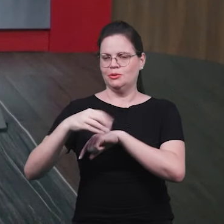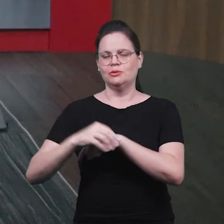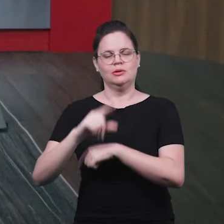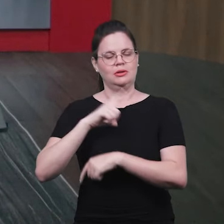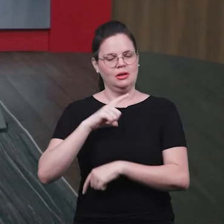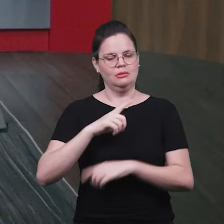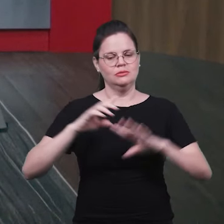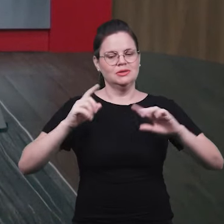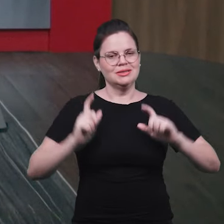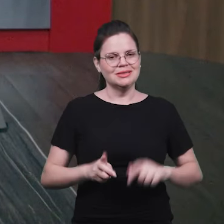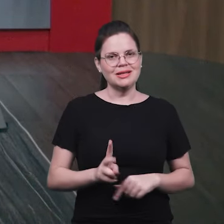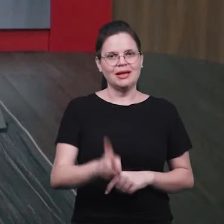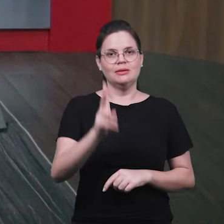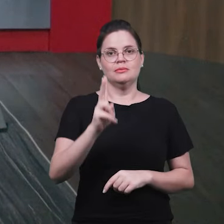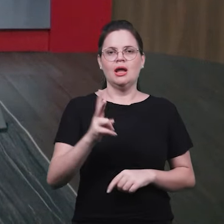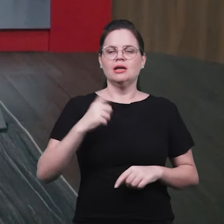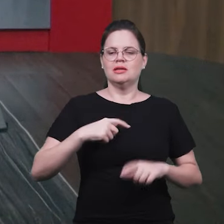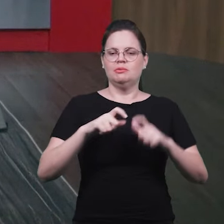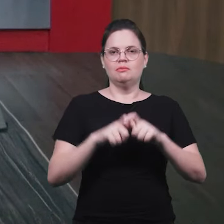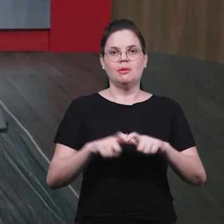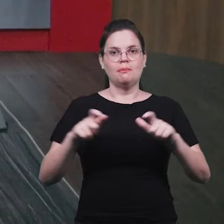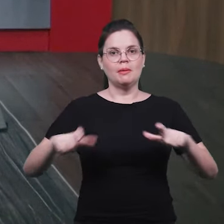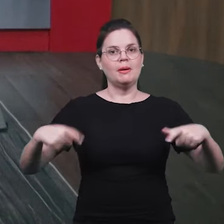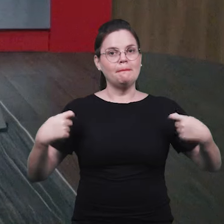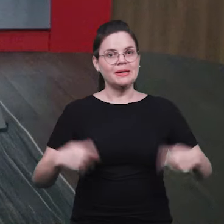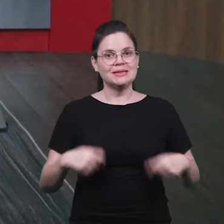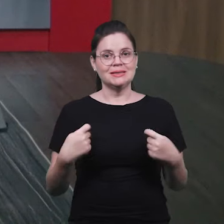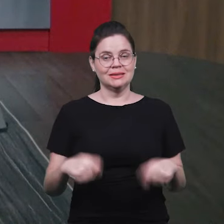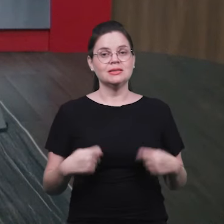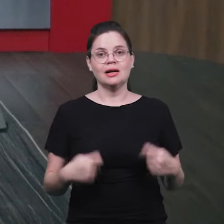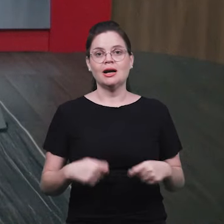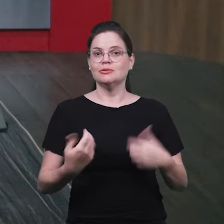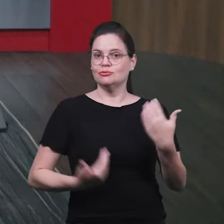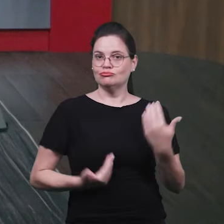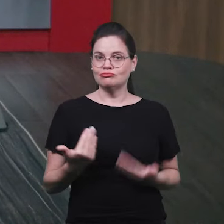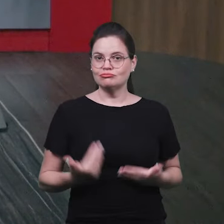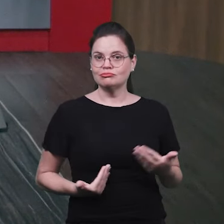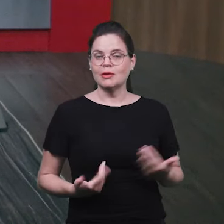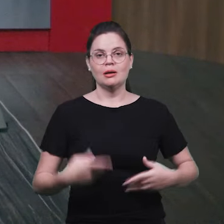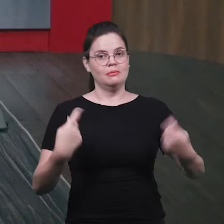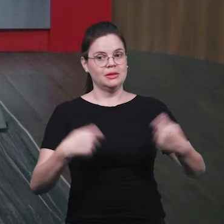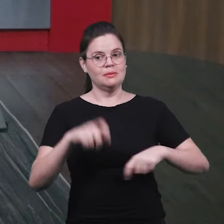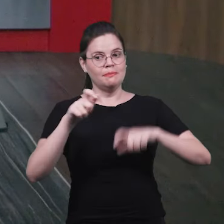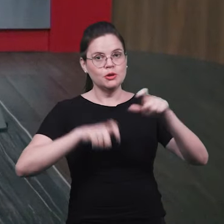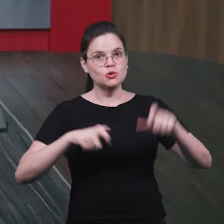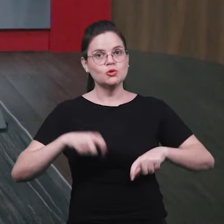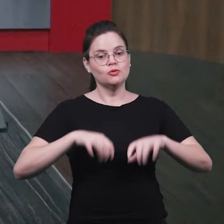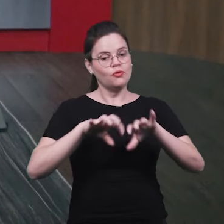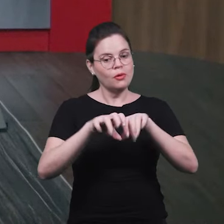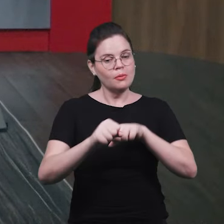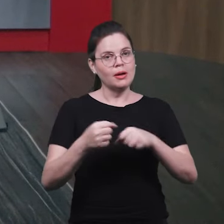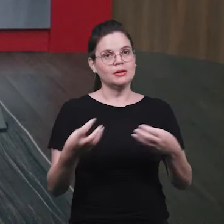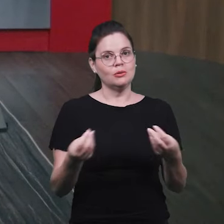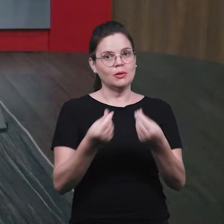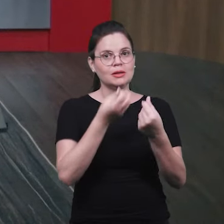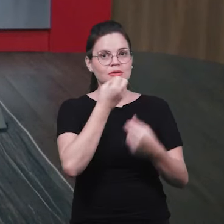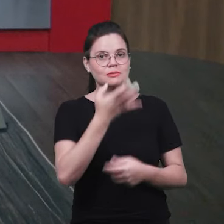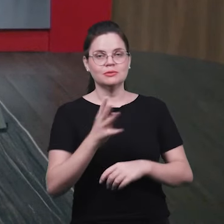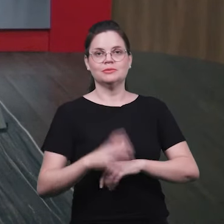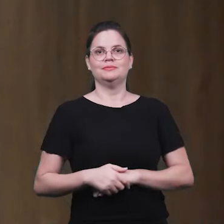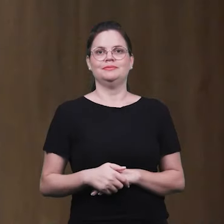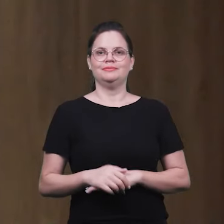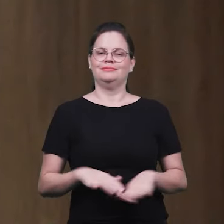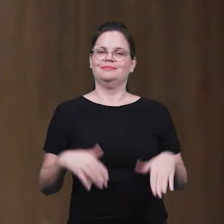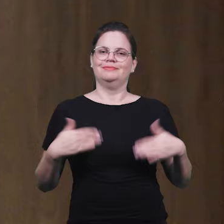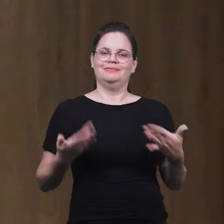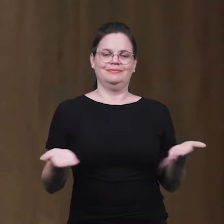em crescente, sempre demandando de empregados, sempre demandando de qualificação e de mão de obra. Muito bom. Bem, nós estamos